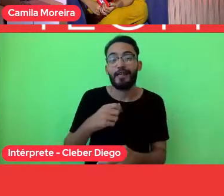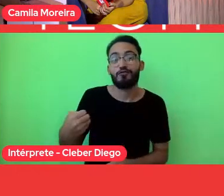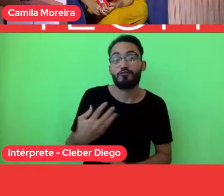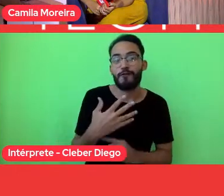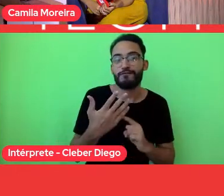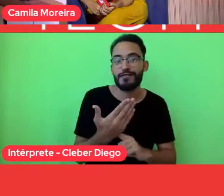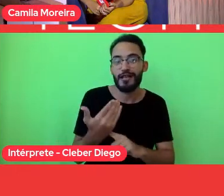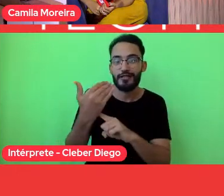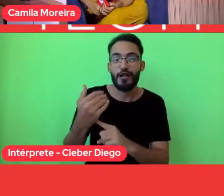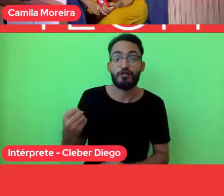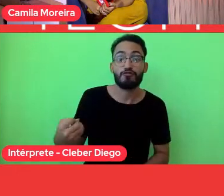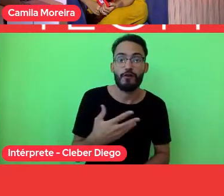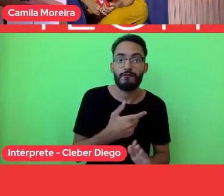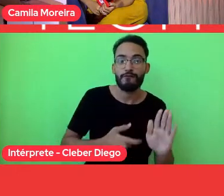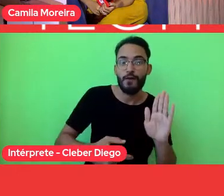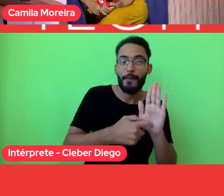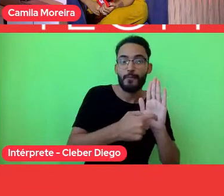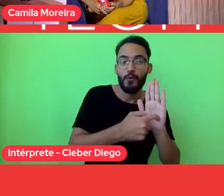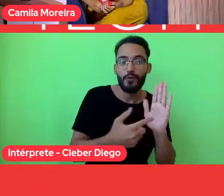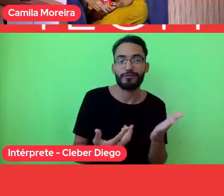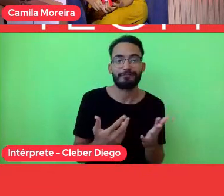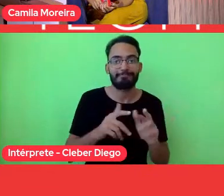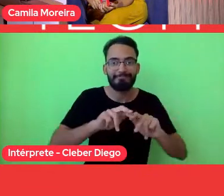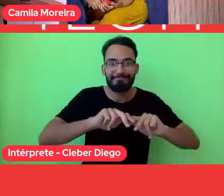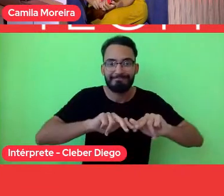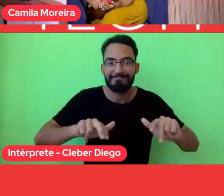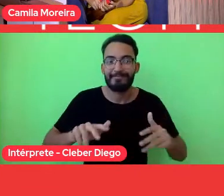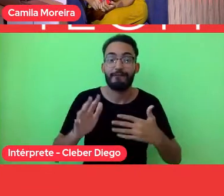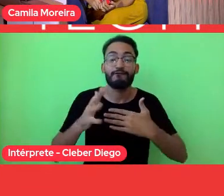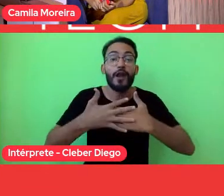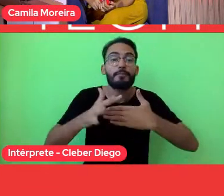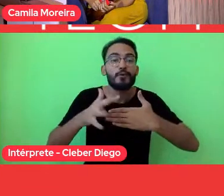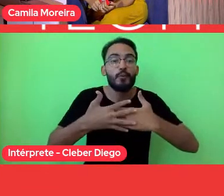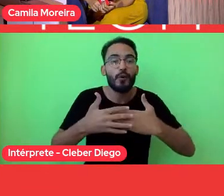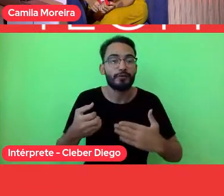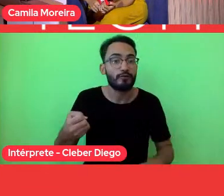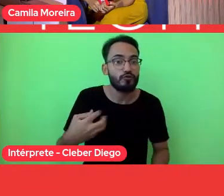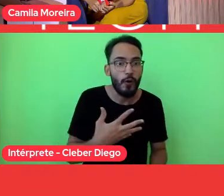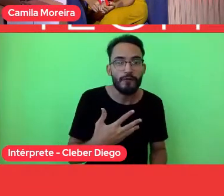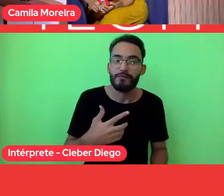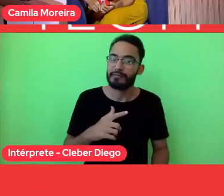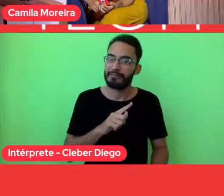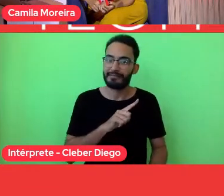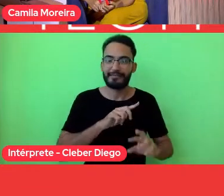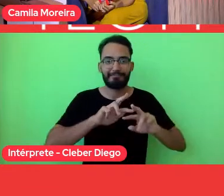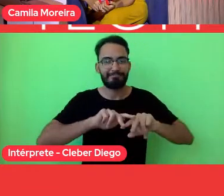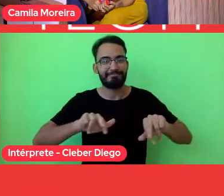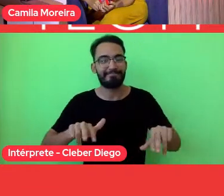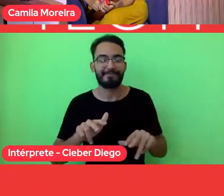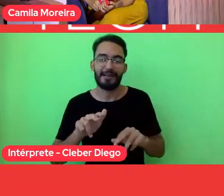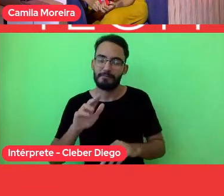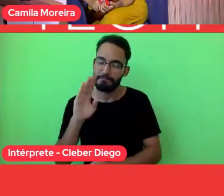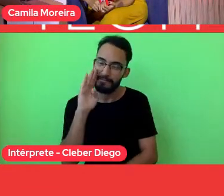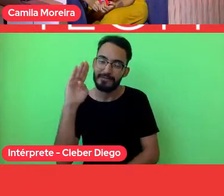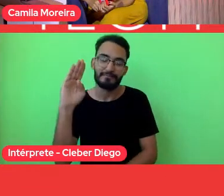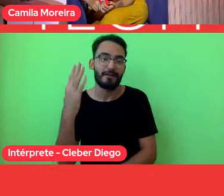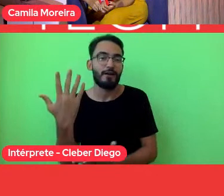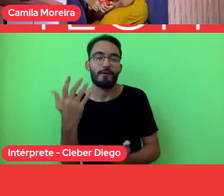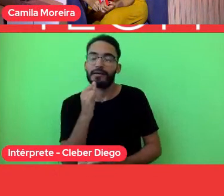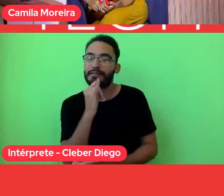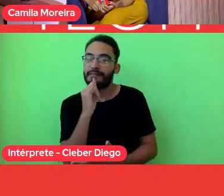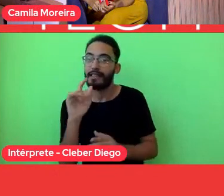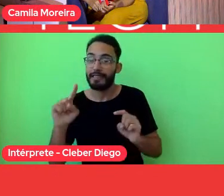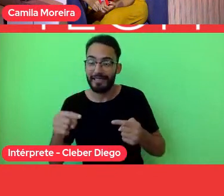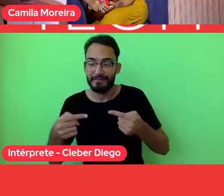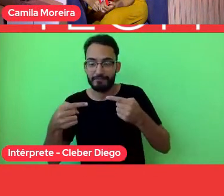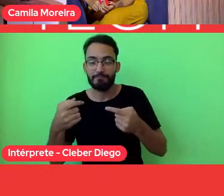novo framework, uma nova coisa que a gente precisa aprender. Então, eu acho que o principal desafio é conseguir se motivar